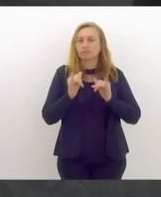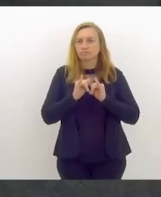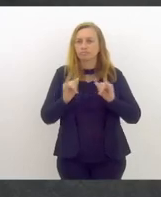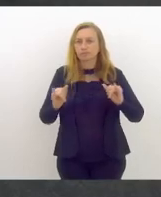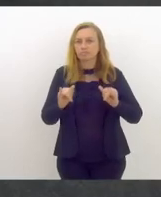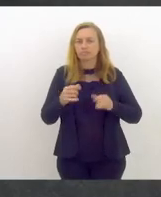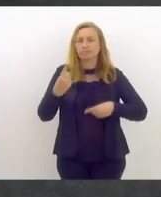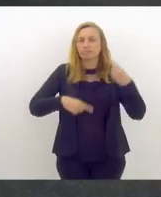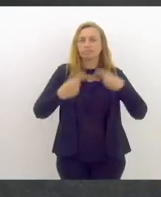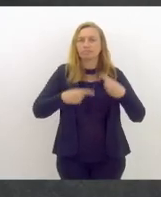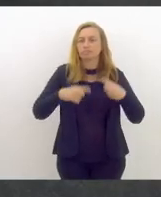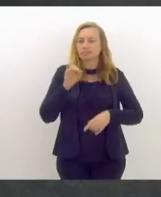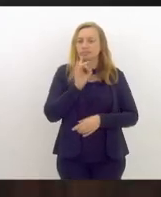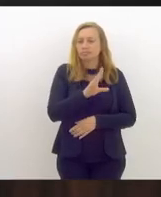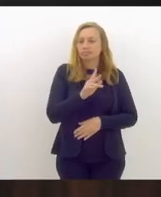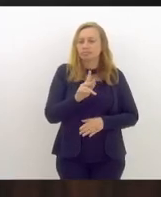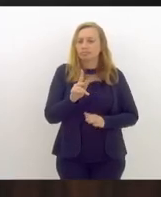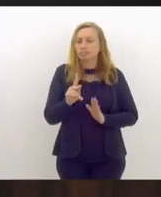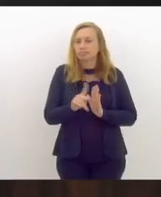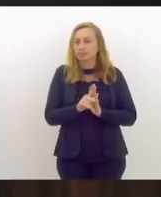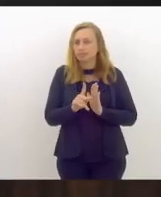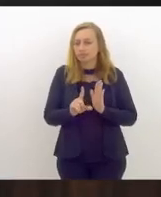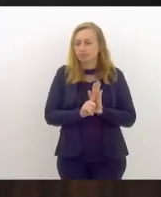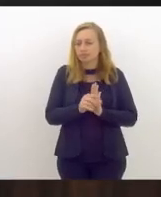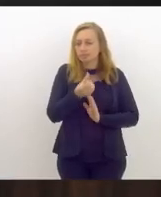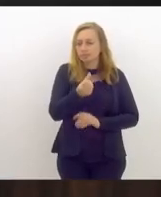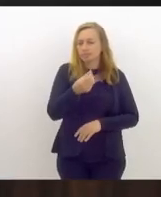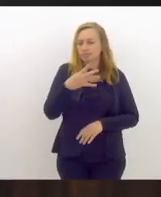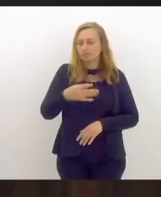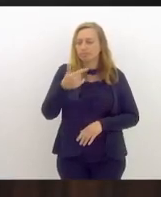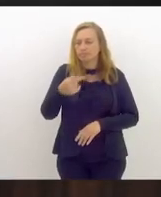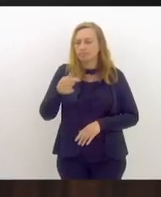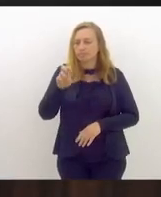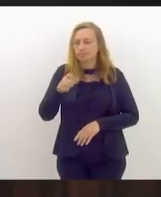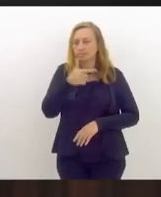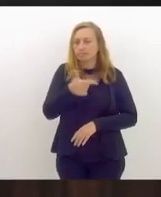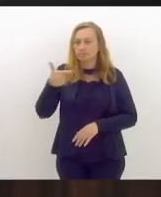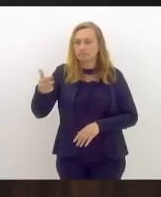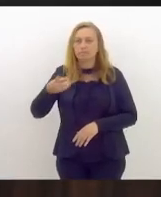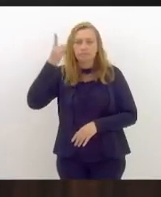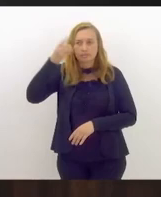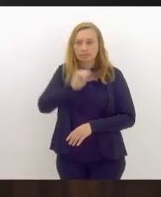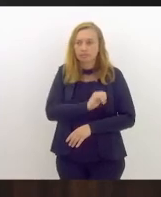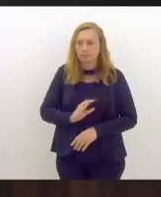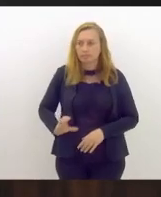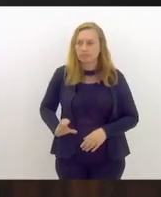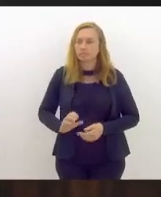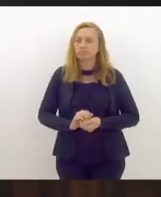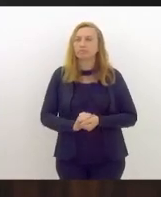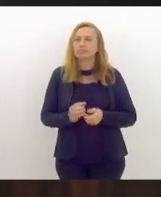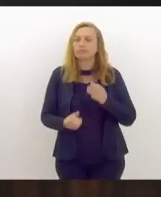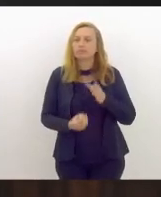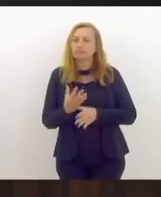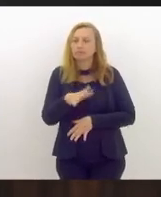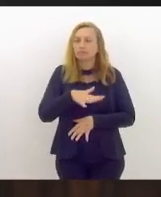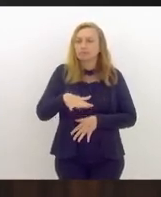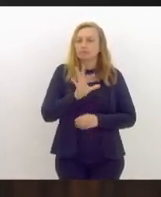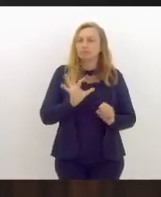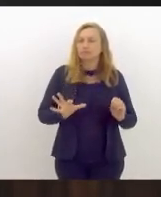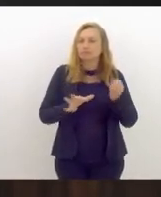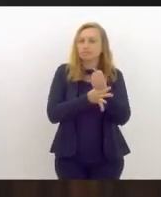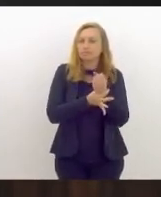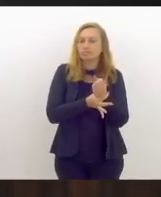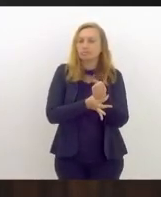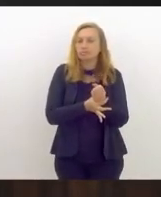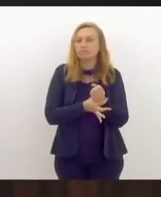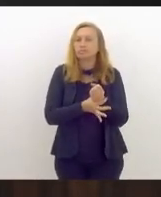Anuncio em regime de urgência e discussão única projeto de lei 6475 de 22 de autoria do deputado André Ciliano, que cria a área de proteção ambiental estadual